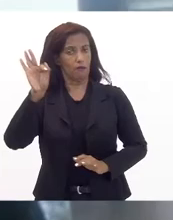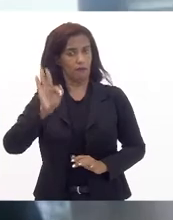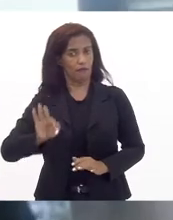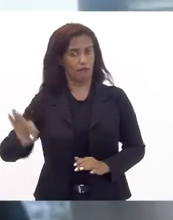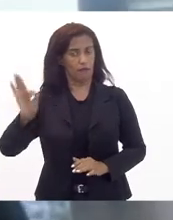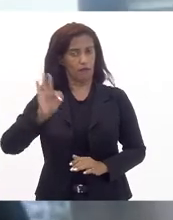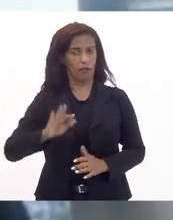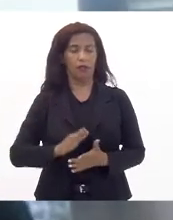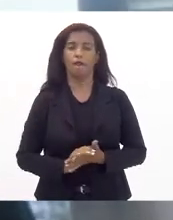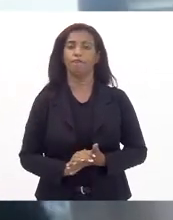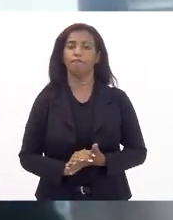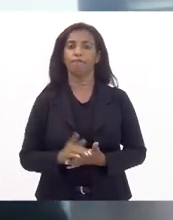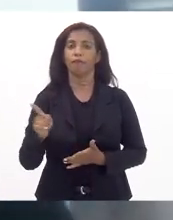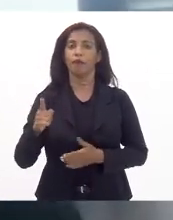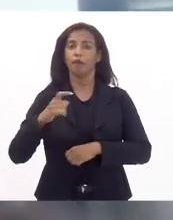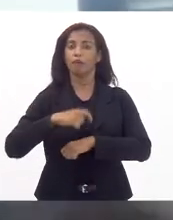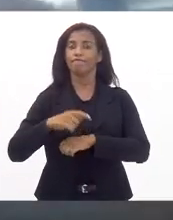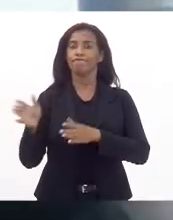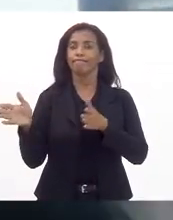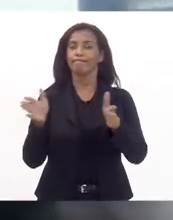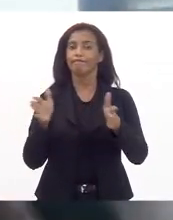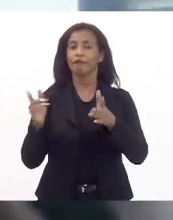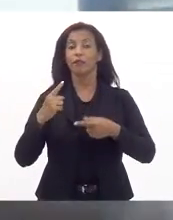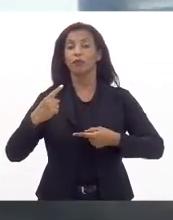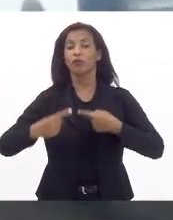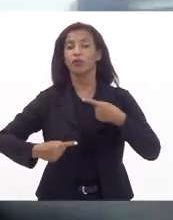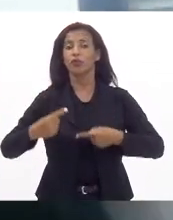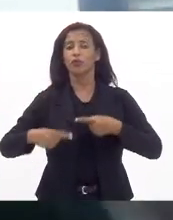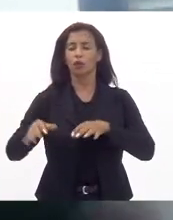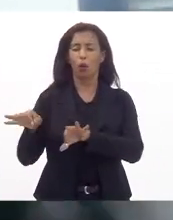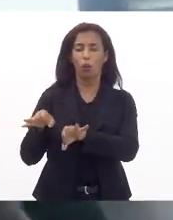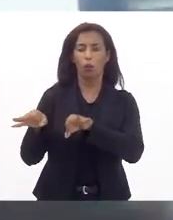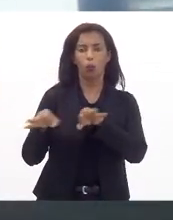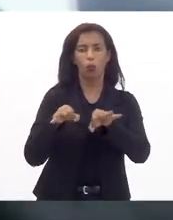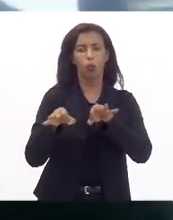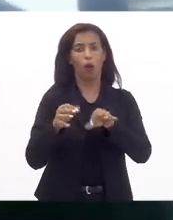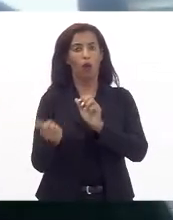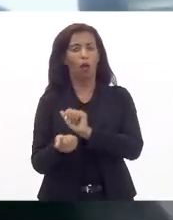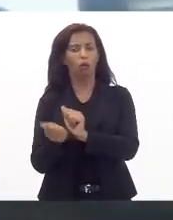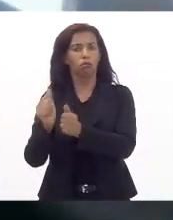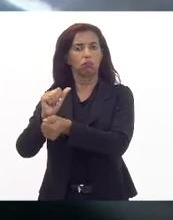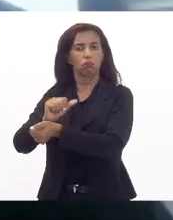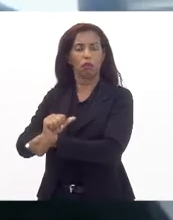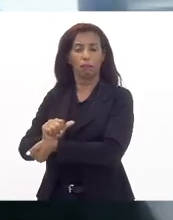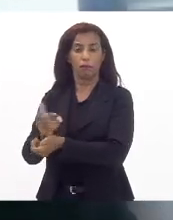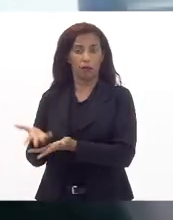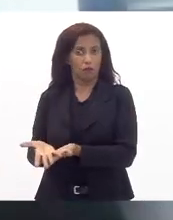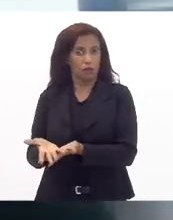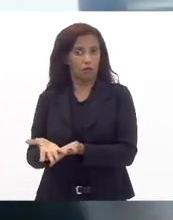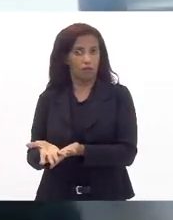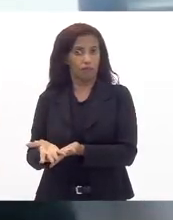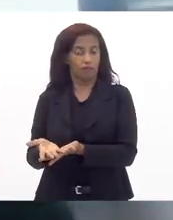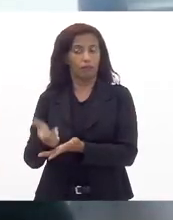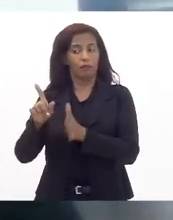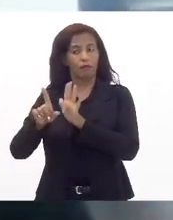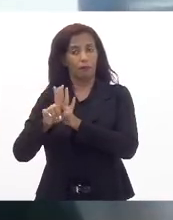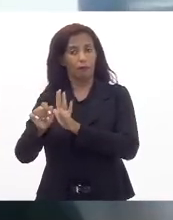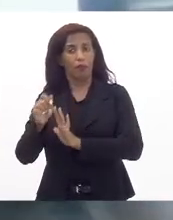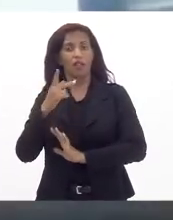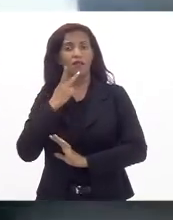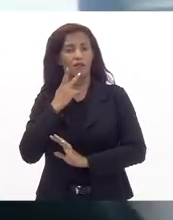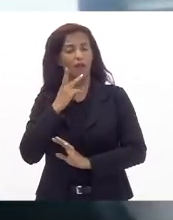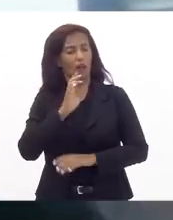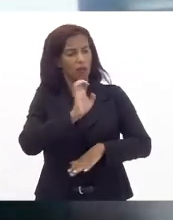a questão é um prazo e discussão de elaboração de adaptação à legislação prever os